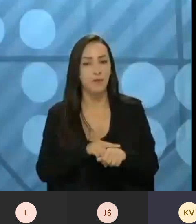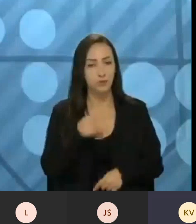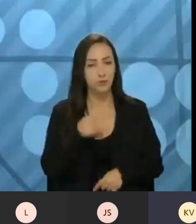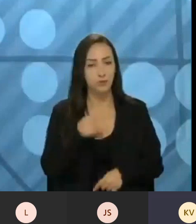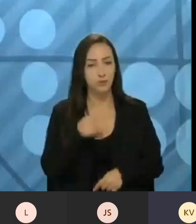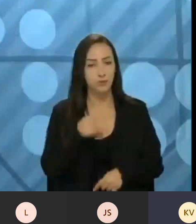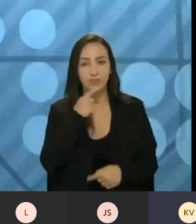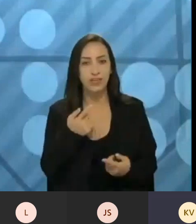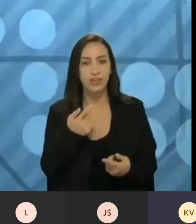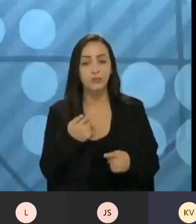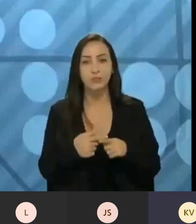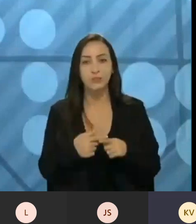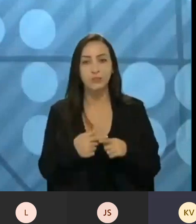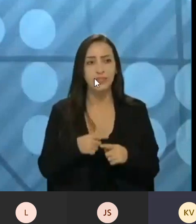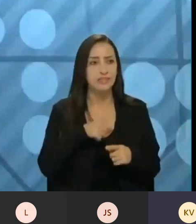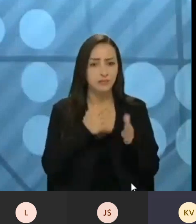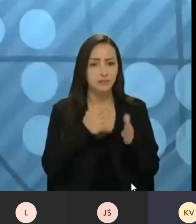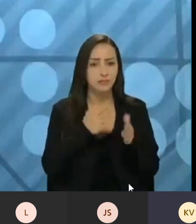longa